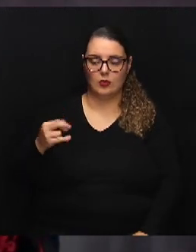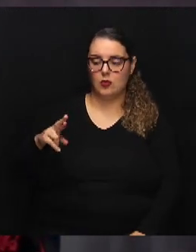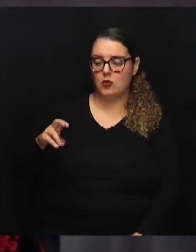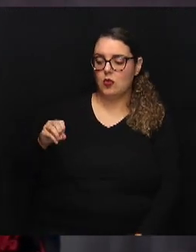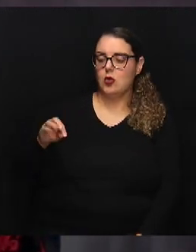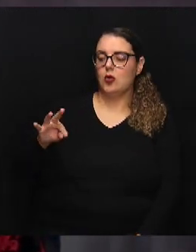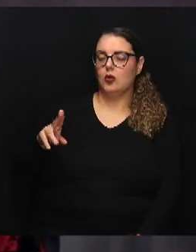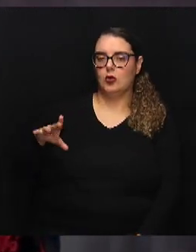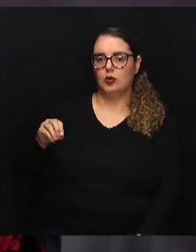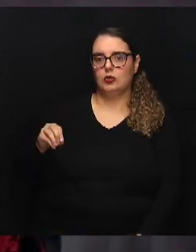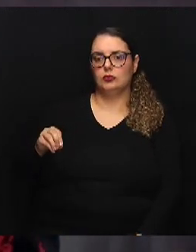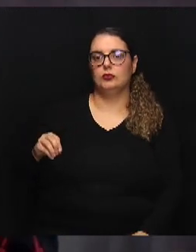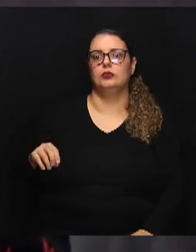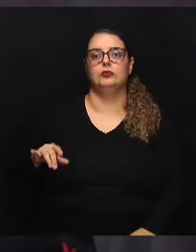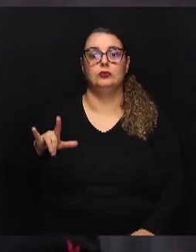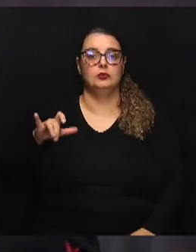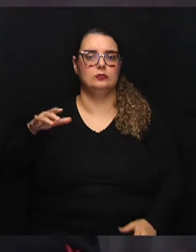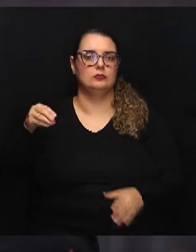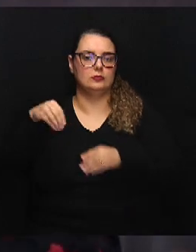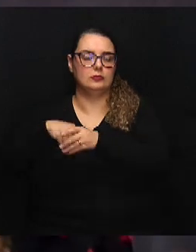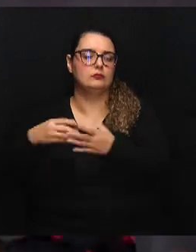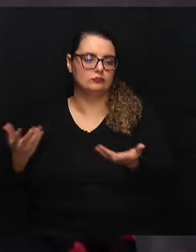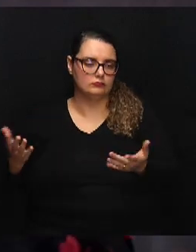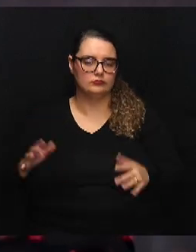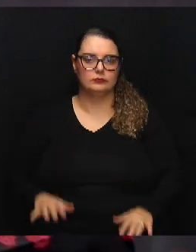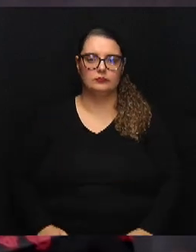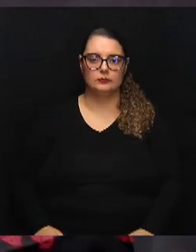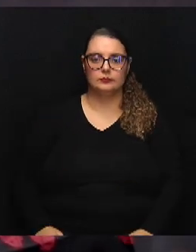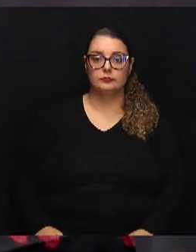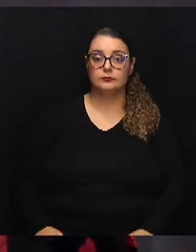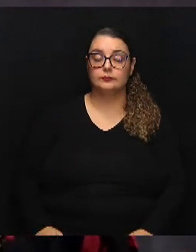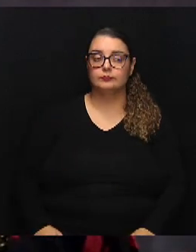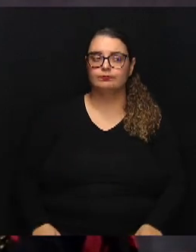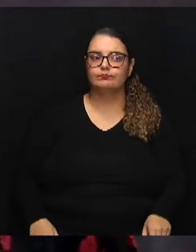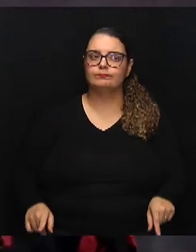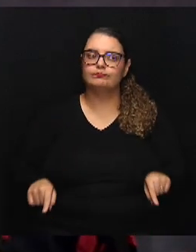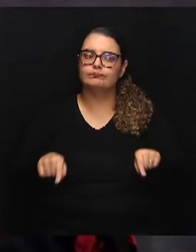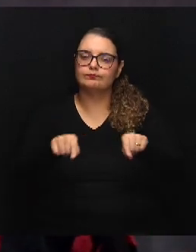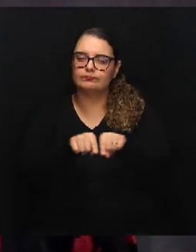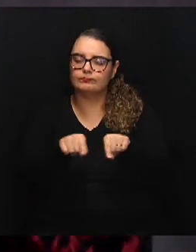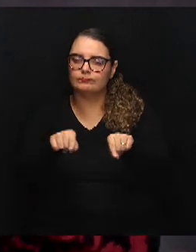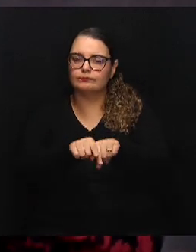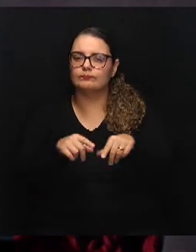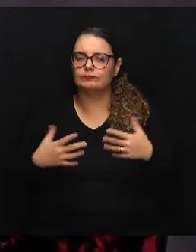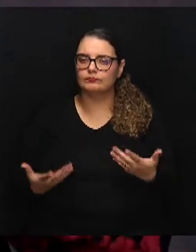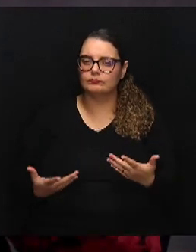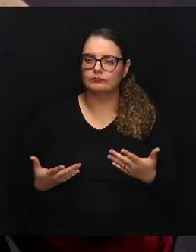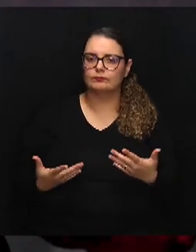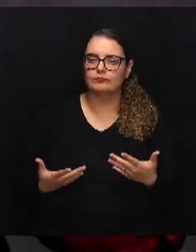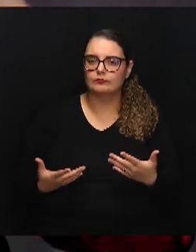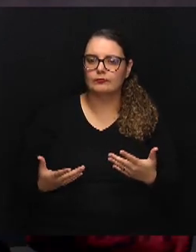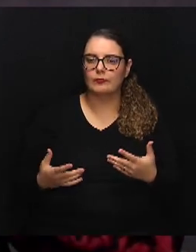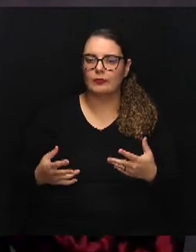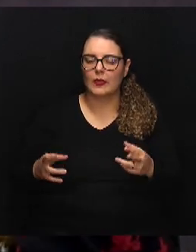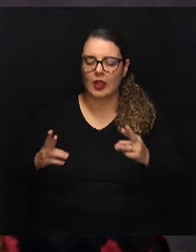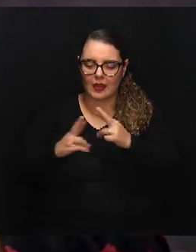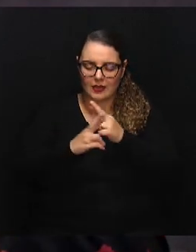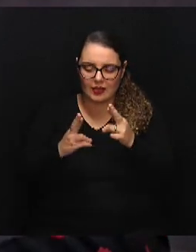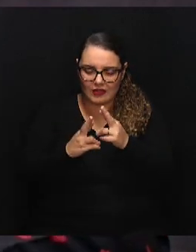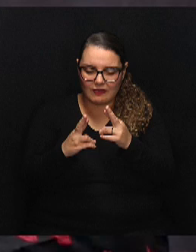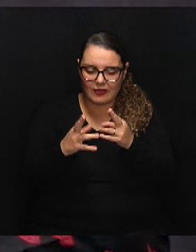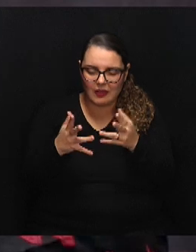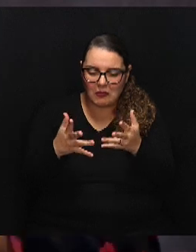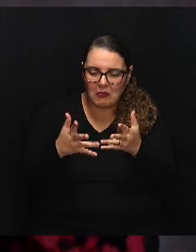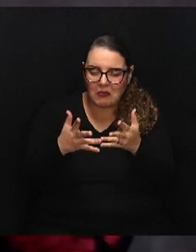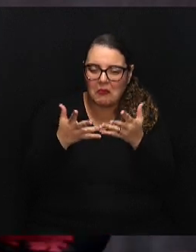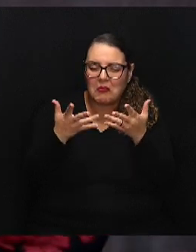Instagram, né? Eu sou isso, sou aquilo, enfim. Mas, por outro lado, acho que assim, um empobrecimento da relação no presencial, e